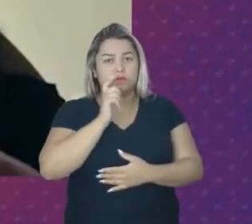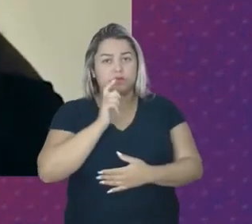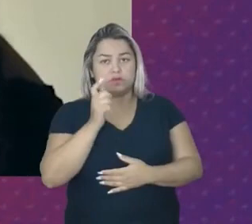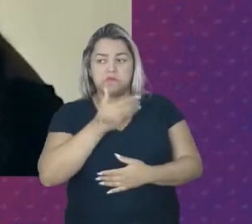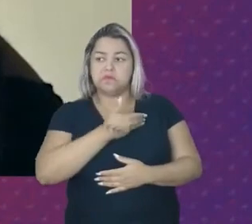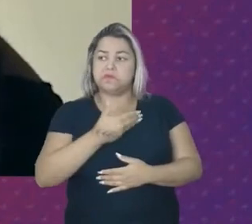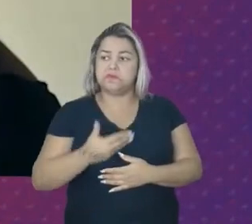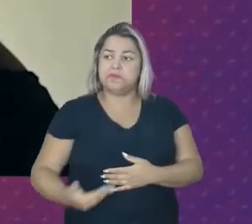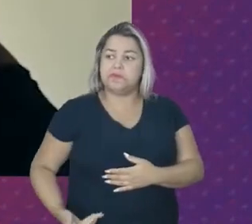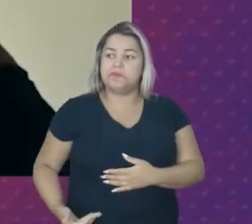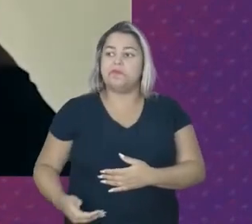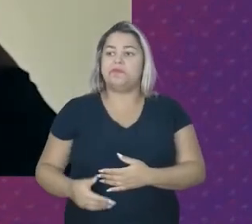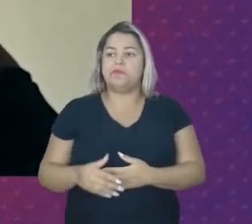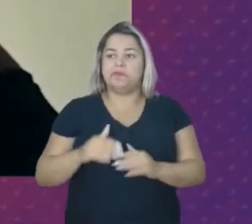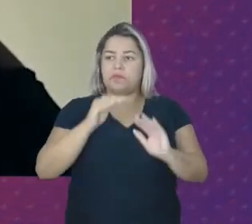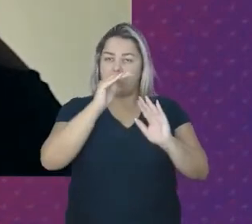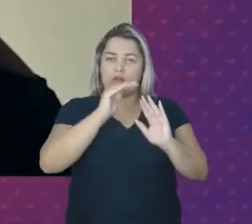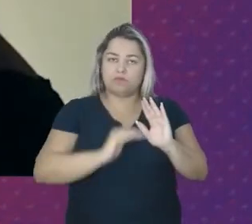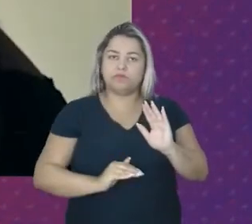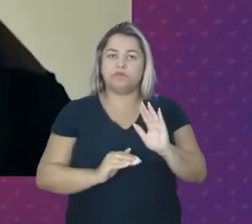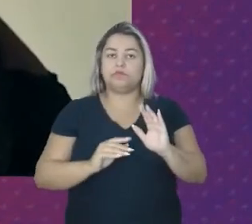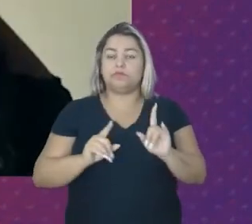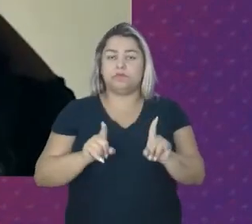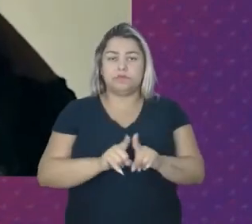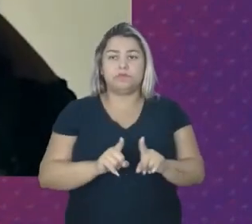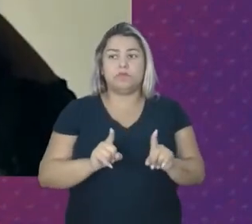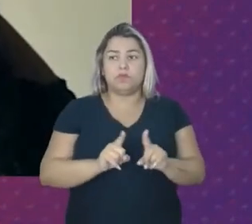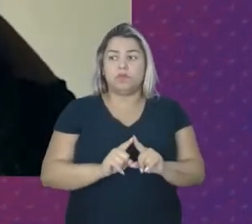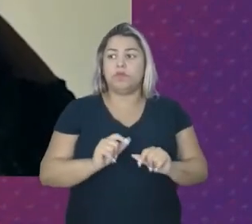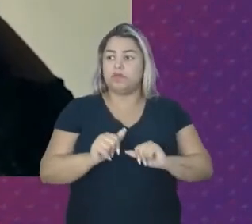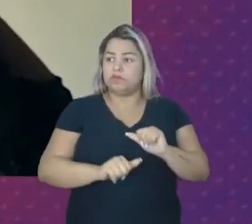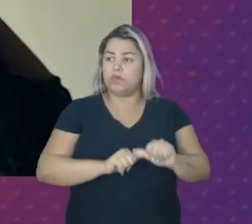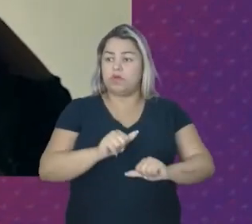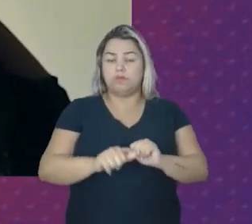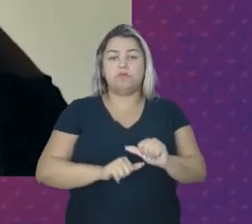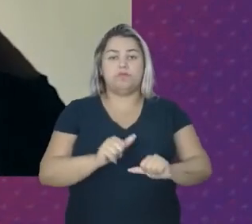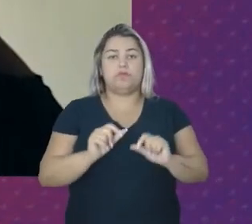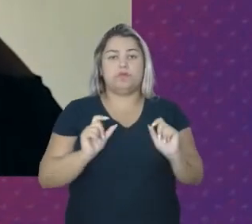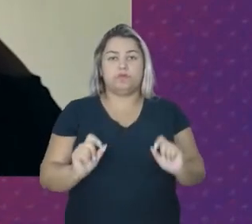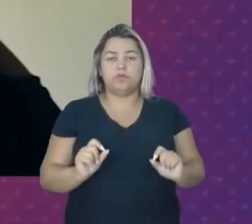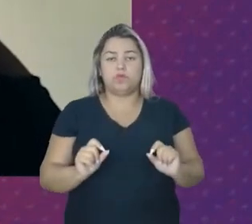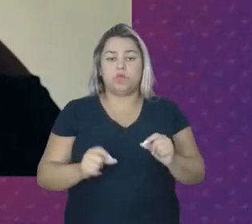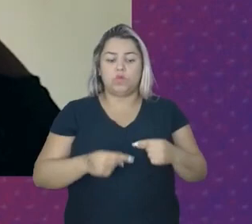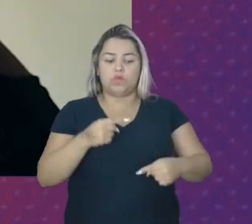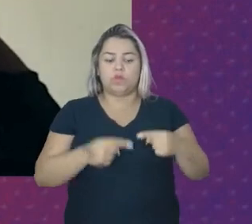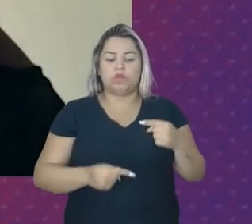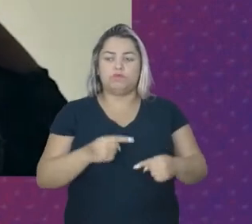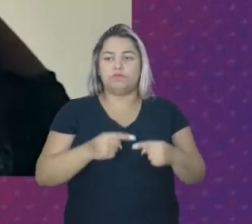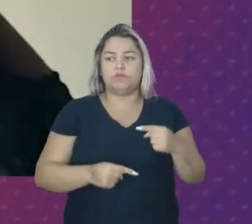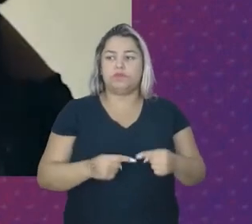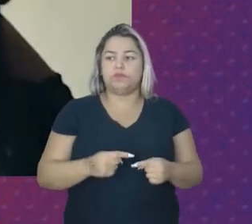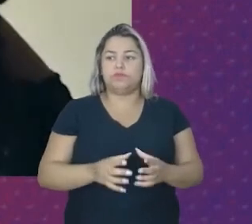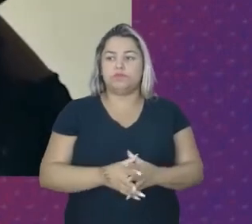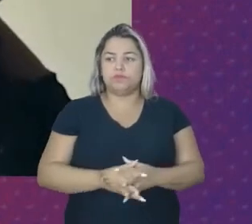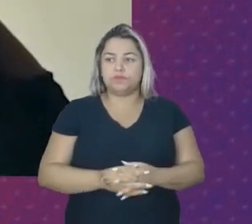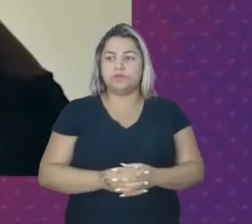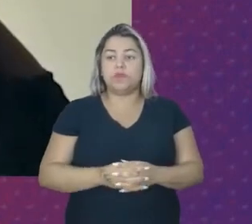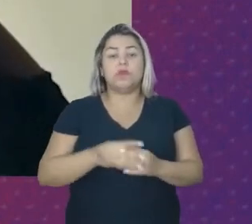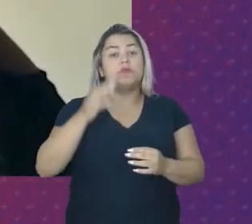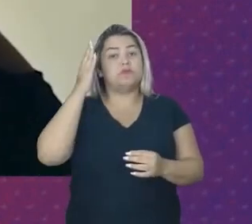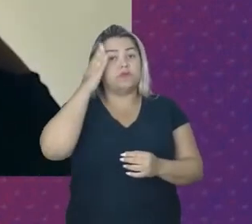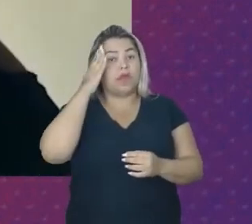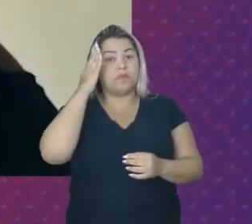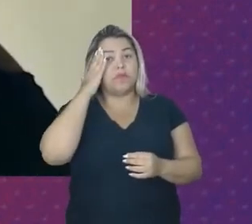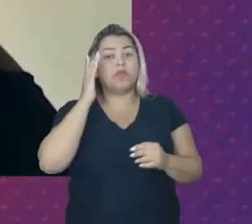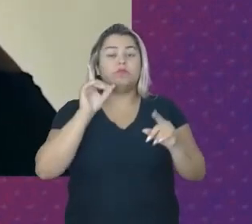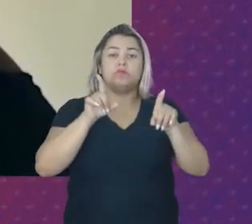Isso também pode ser uma das pautas que você debate e transforma em conteúdo político para suas redes. Sabendo que hoje as